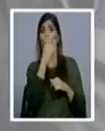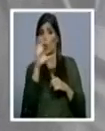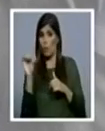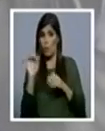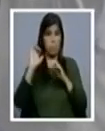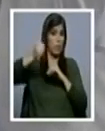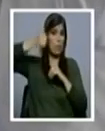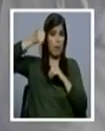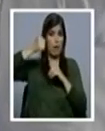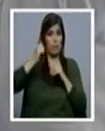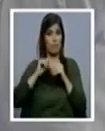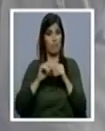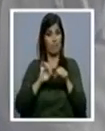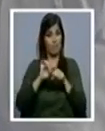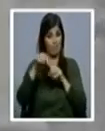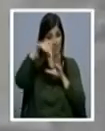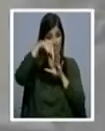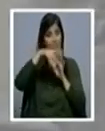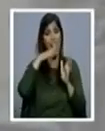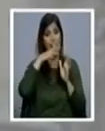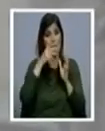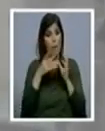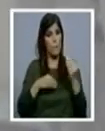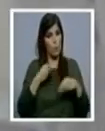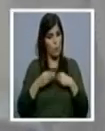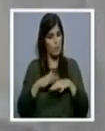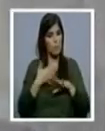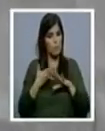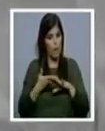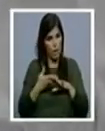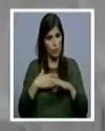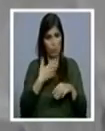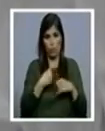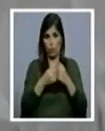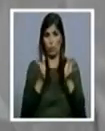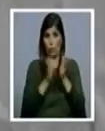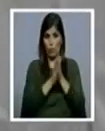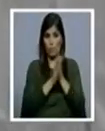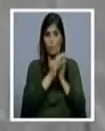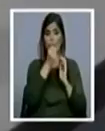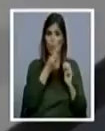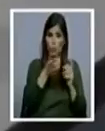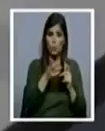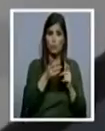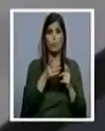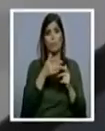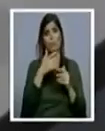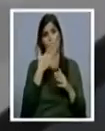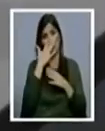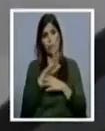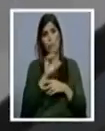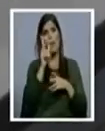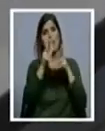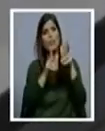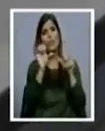de topo na lista dos contaminantes inorgânicos mais preocupantes a nível mundial. Muito usado, por exemplo, na